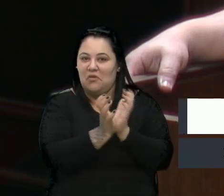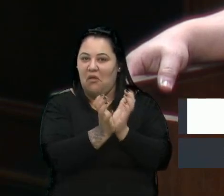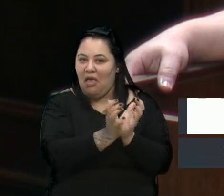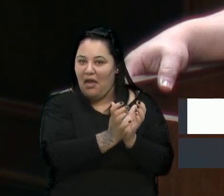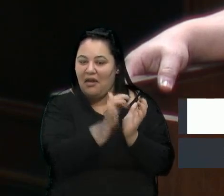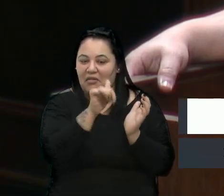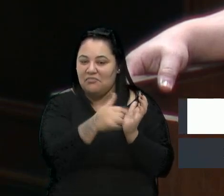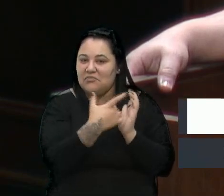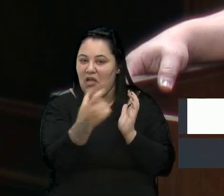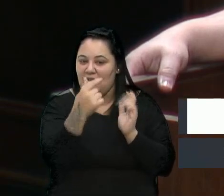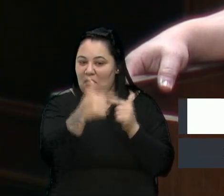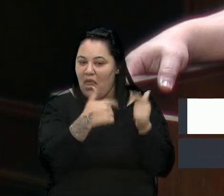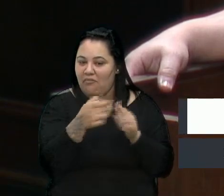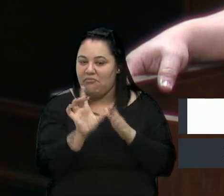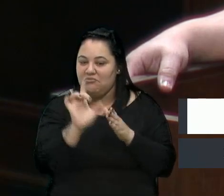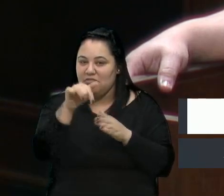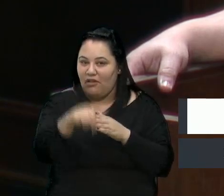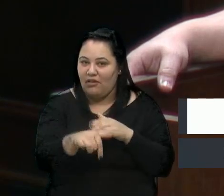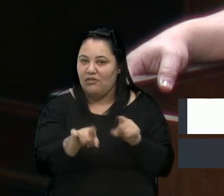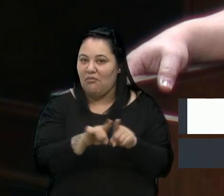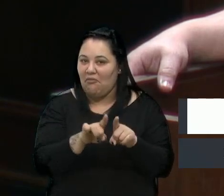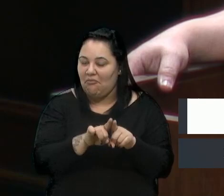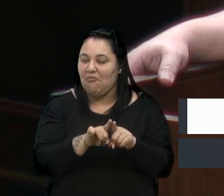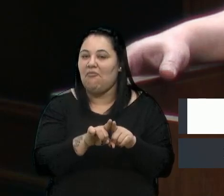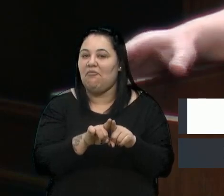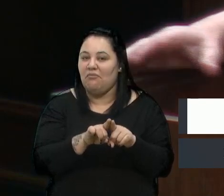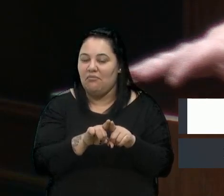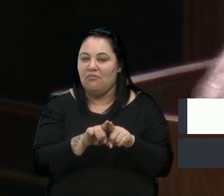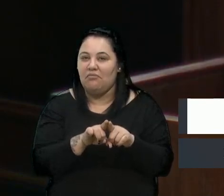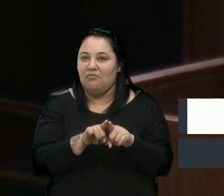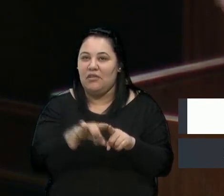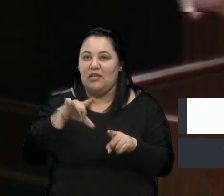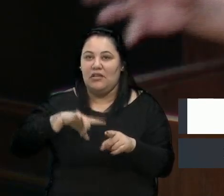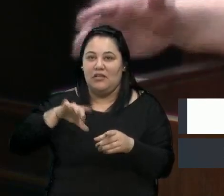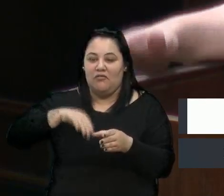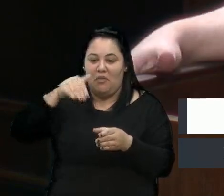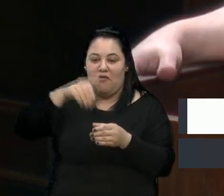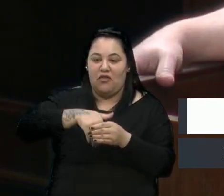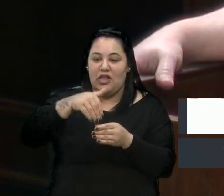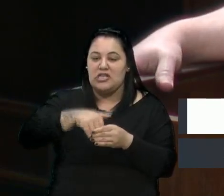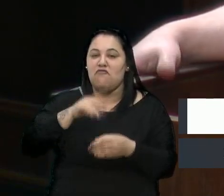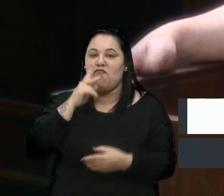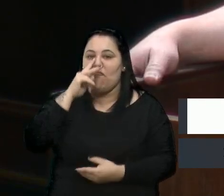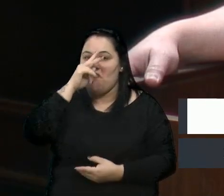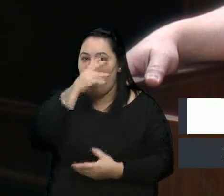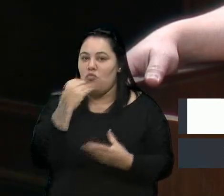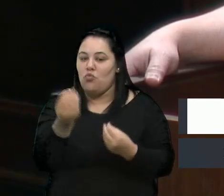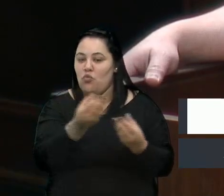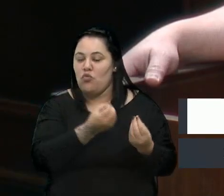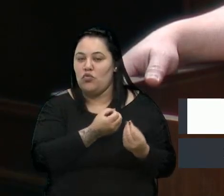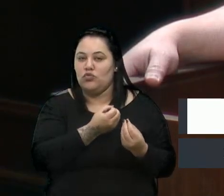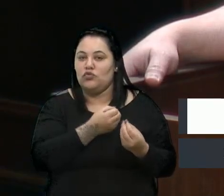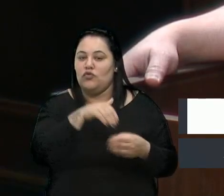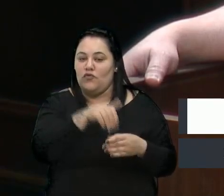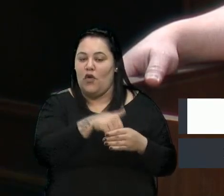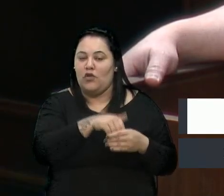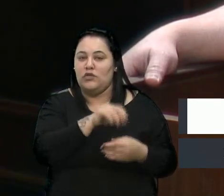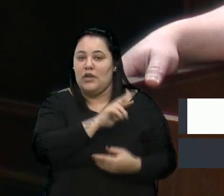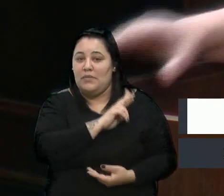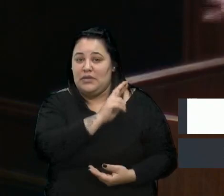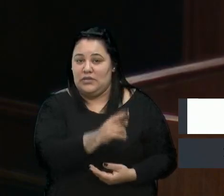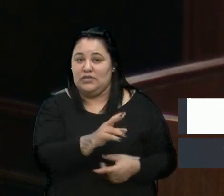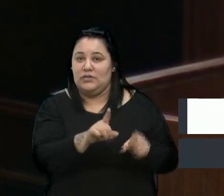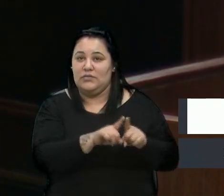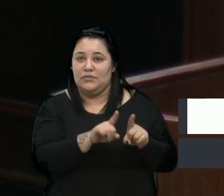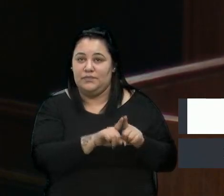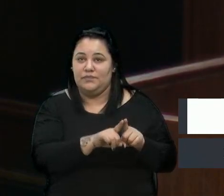desta casa, com uma votação expressiva, principalmente por Caxias do Sul, representa e